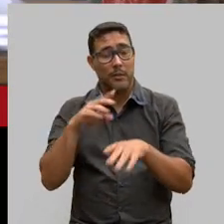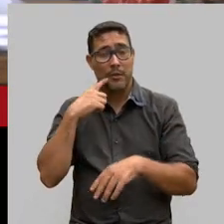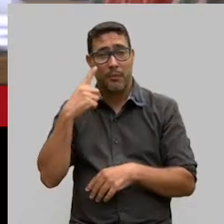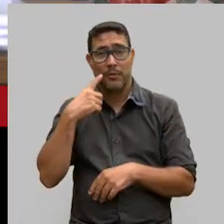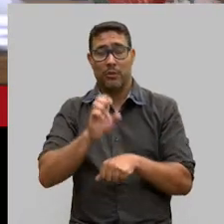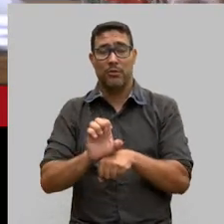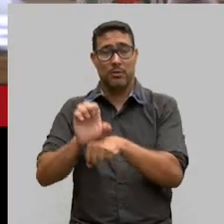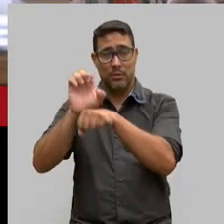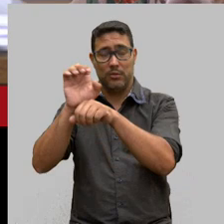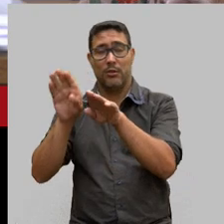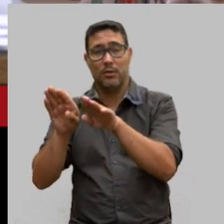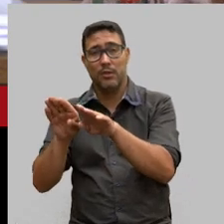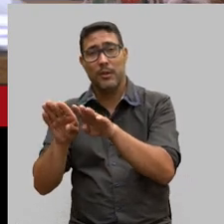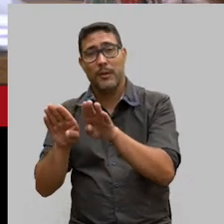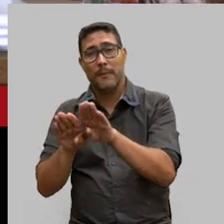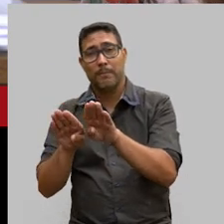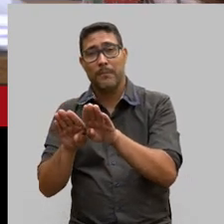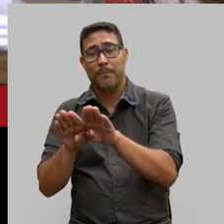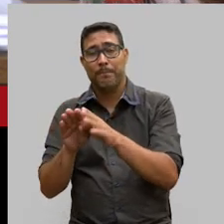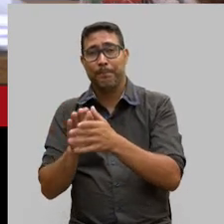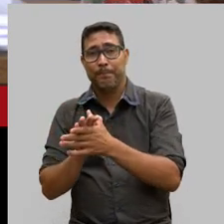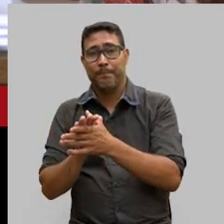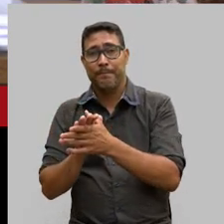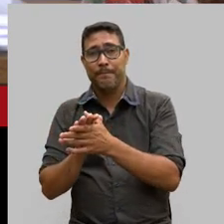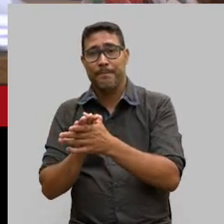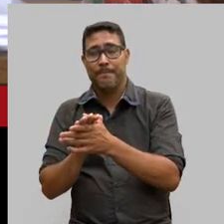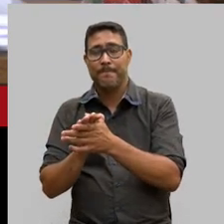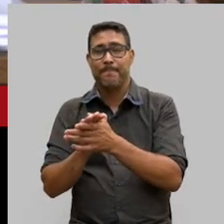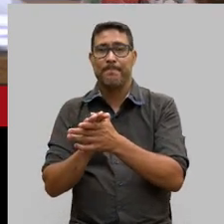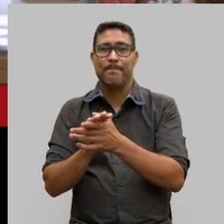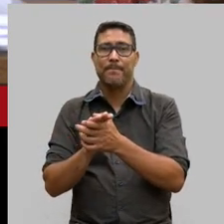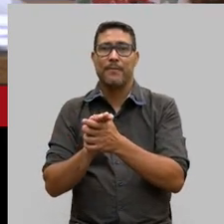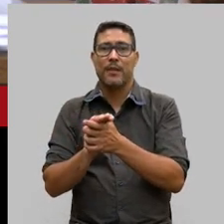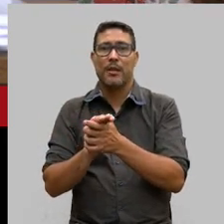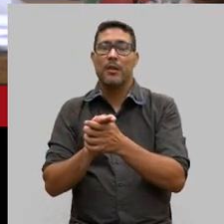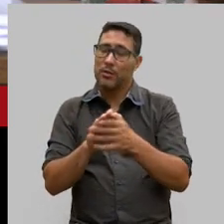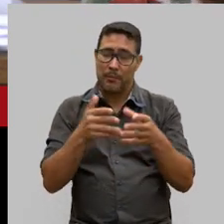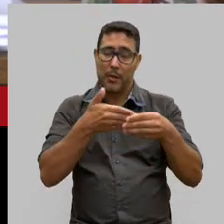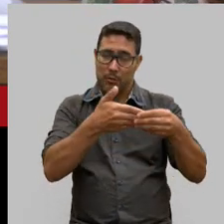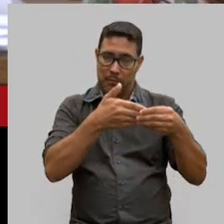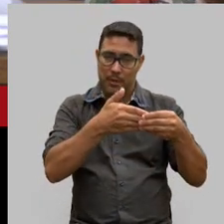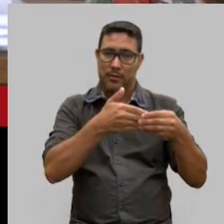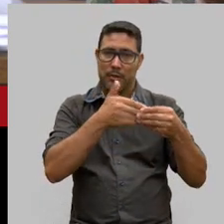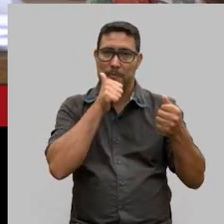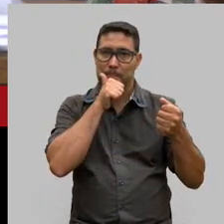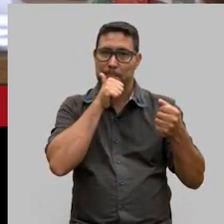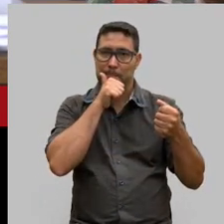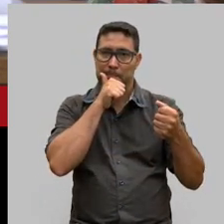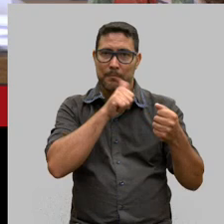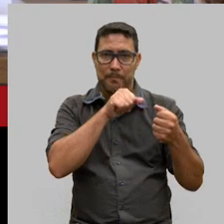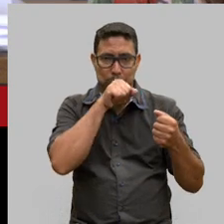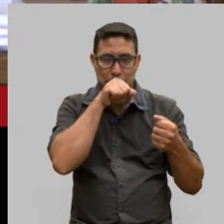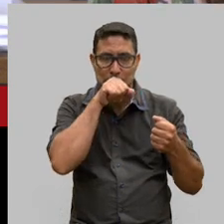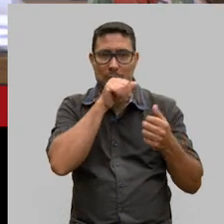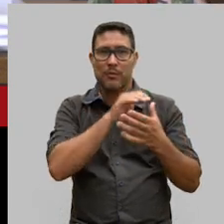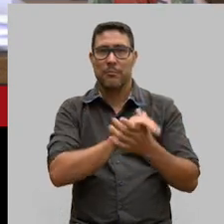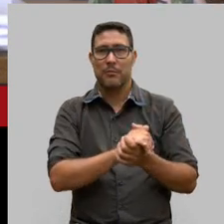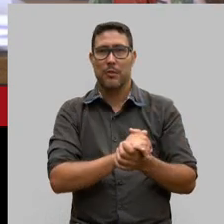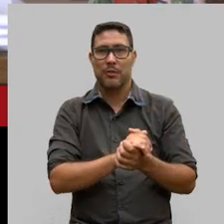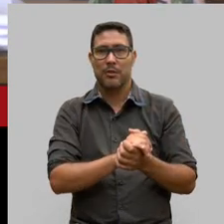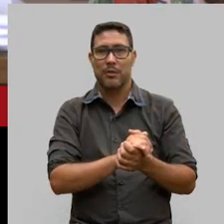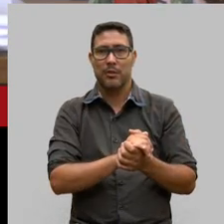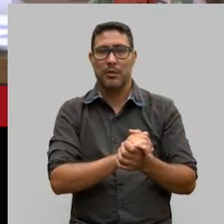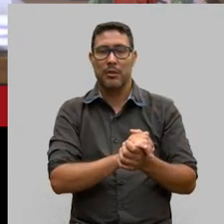cumprimentar aqui eh todas as mães né todas as mulheres né na pessoa da nossa